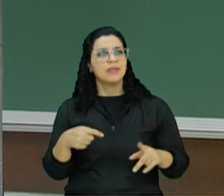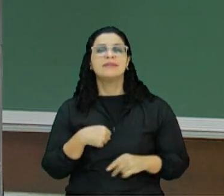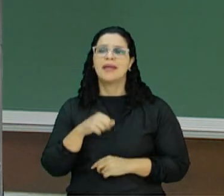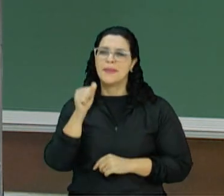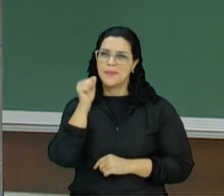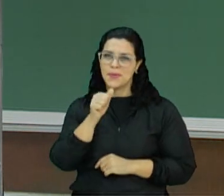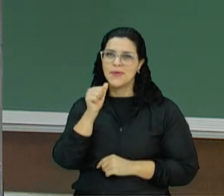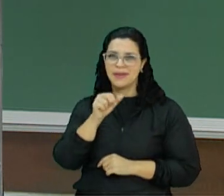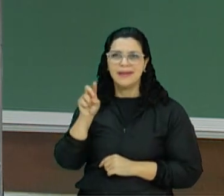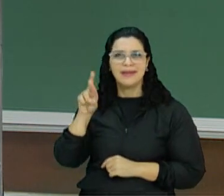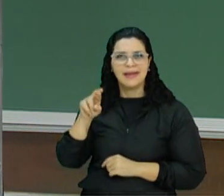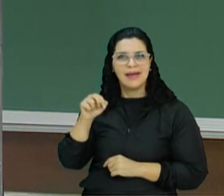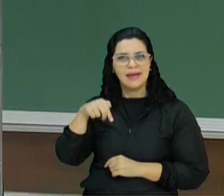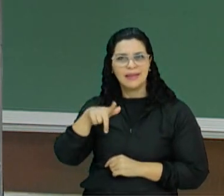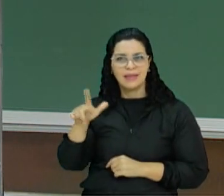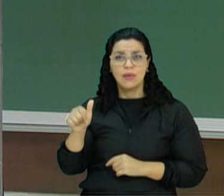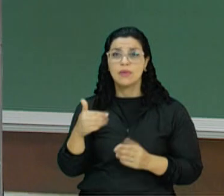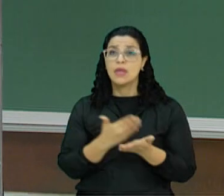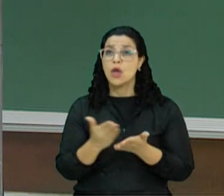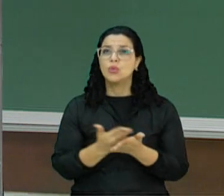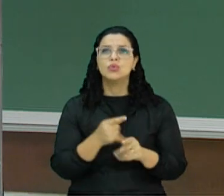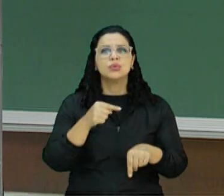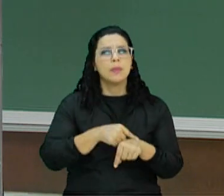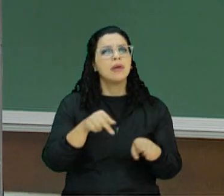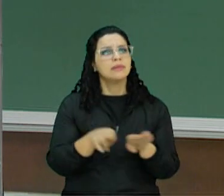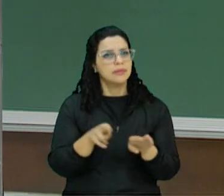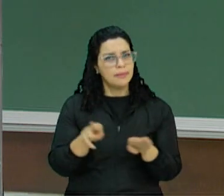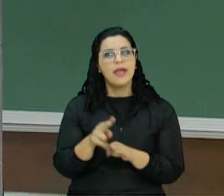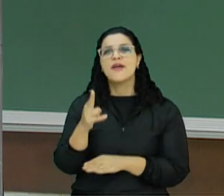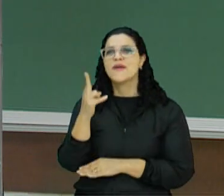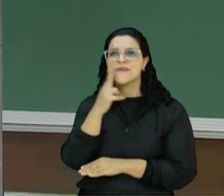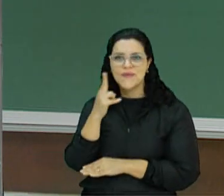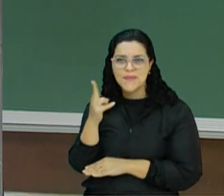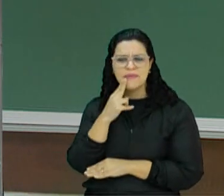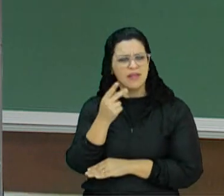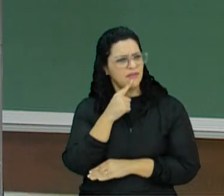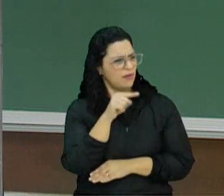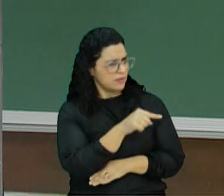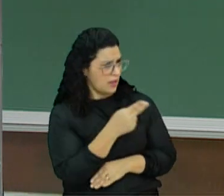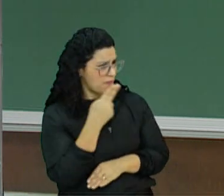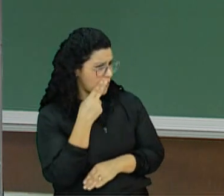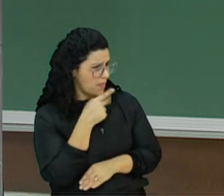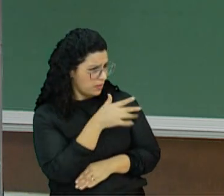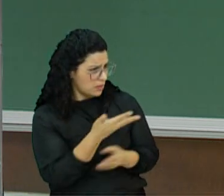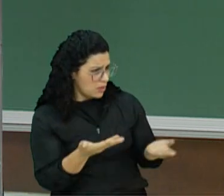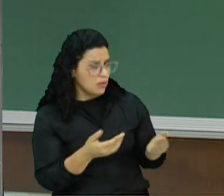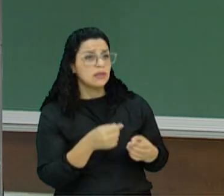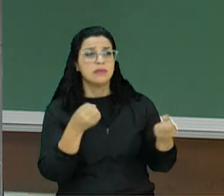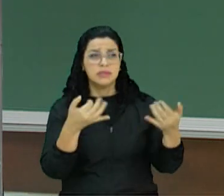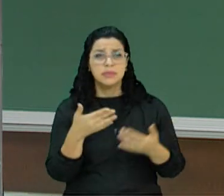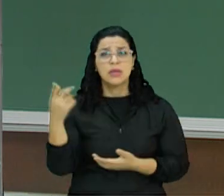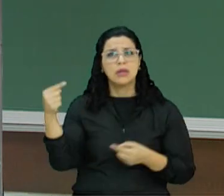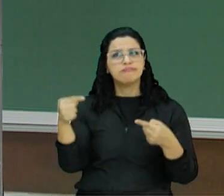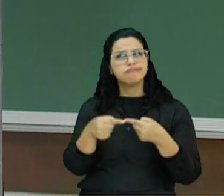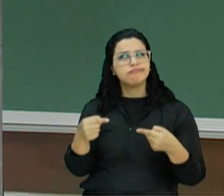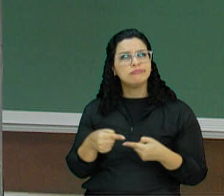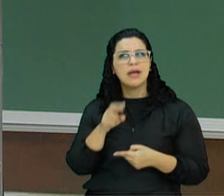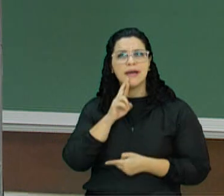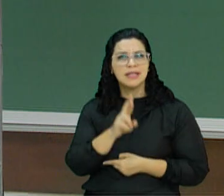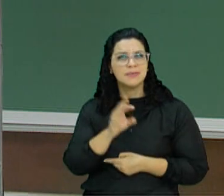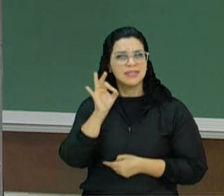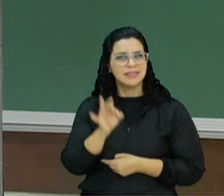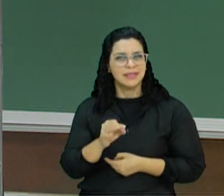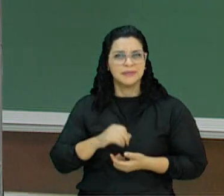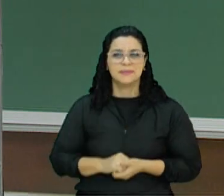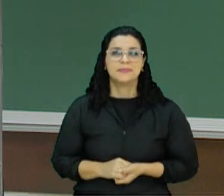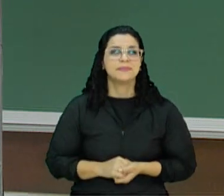Raquel. E, em alguns momentos também, ela fumava e ele comentou, né, dela ser fumante. Então, aqui está a nossa resposta